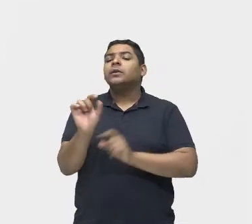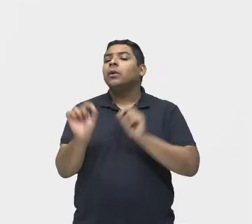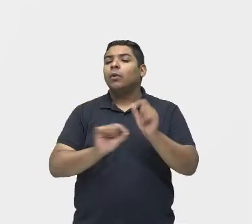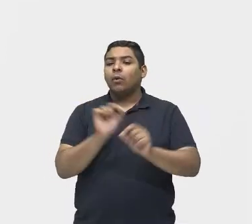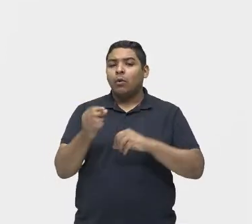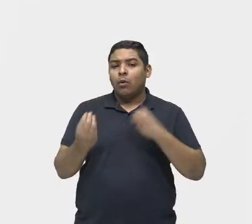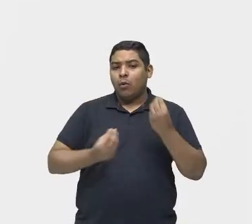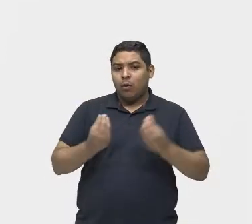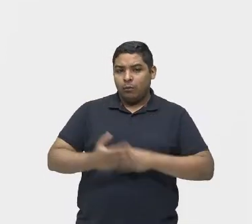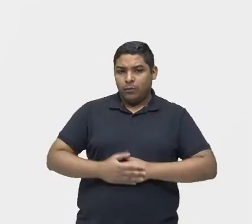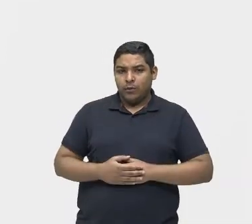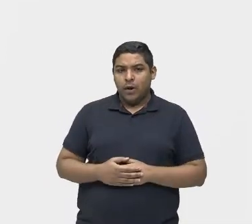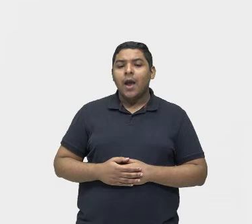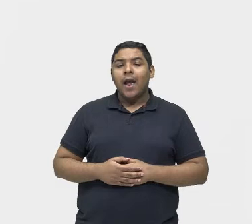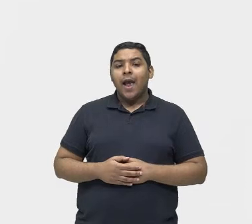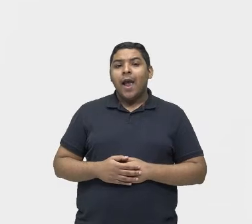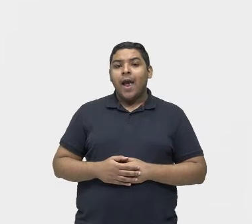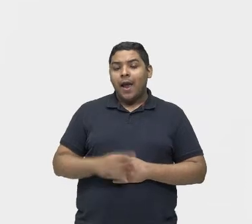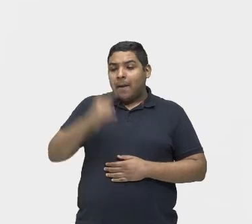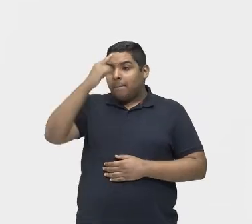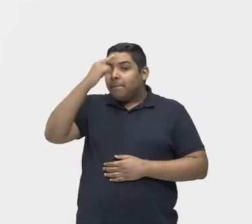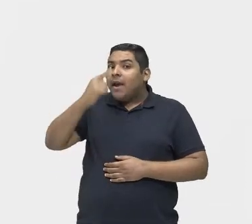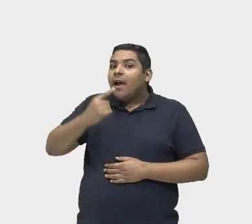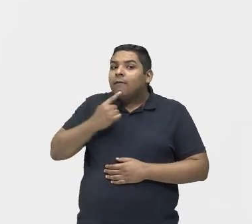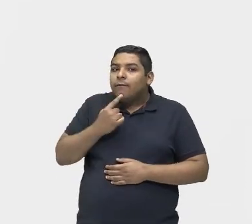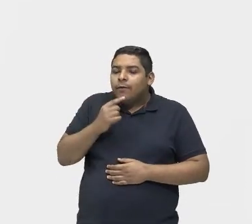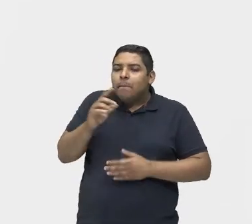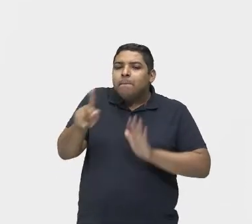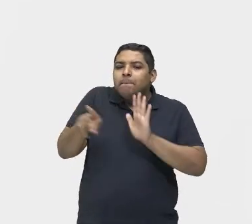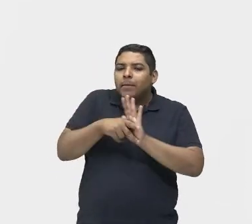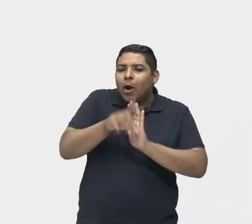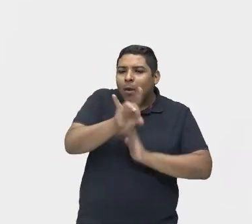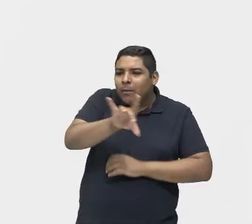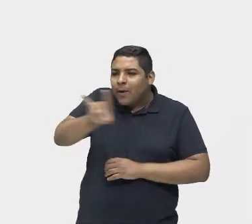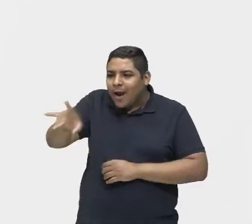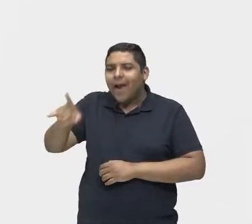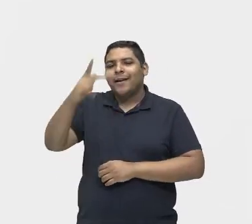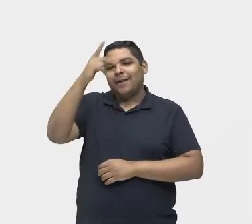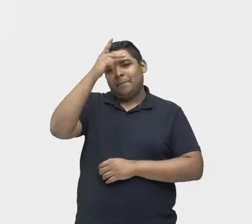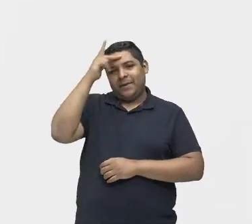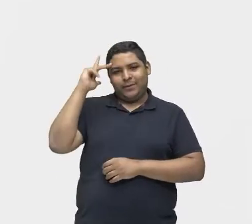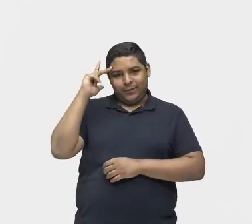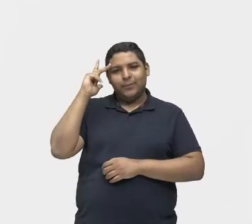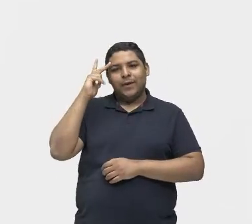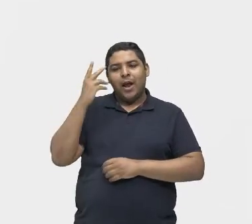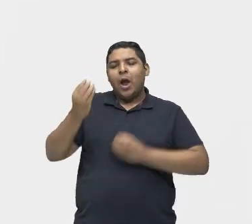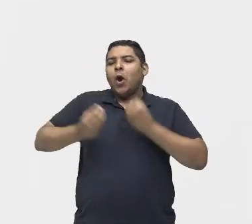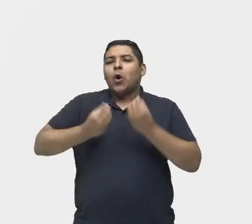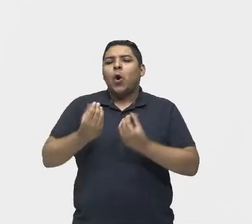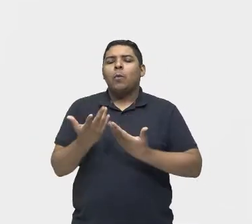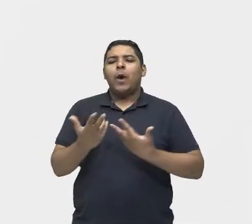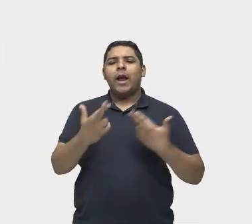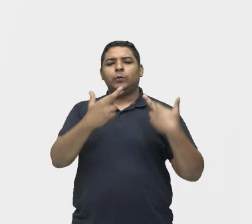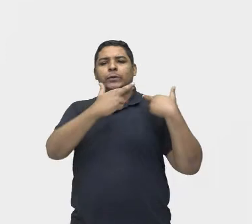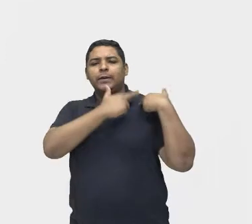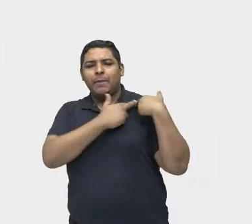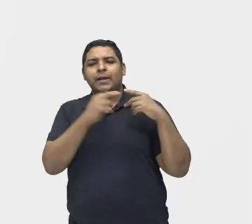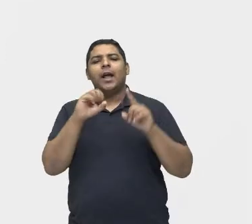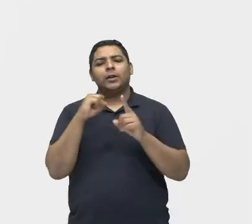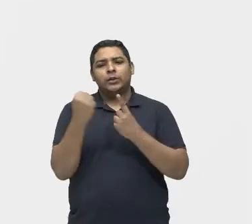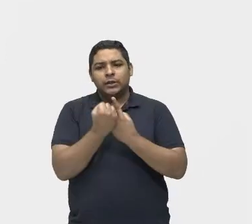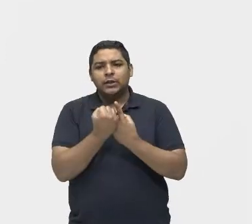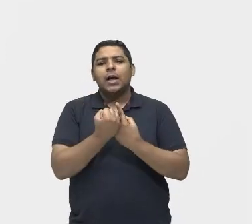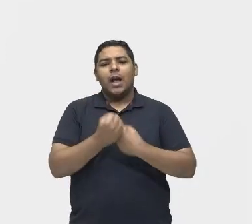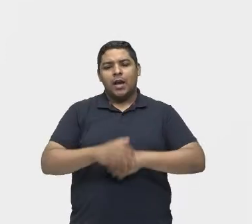traços particulares da pessoa, principalmente a posição que ocupava na sociedade, o seu trabalho e traços